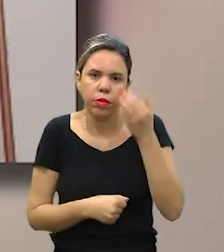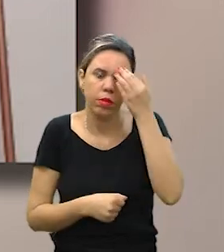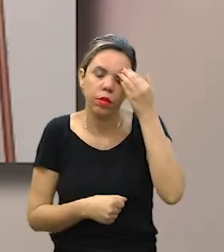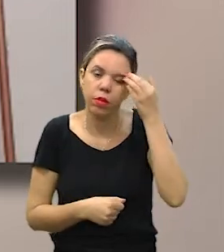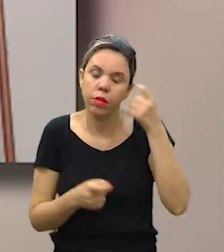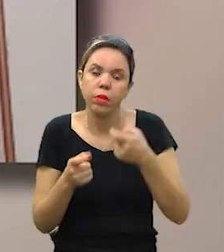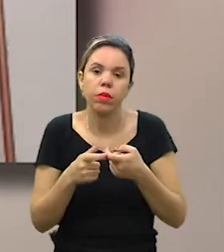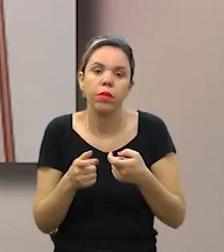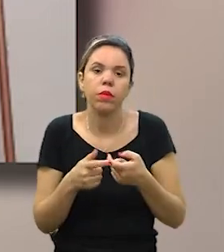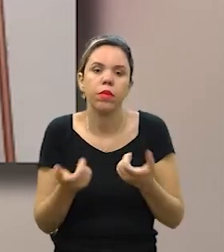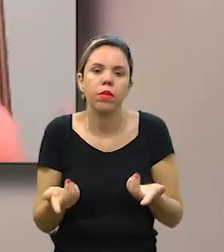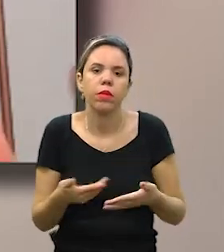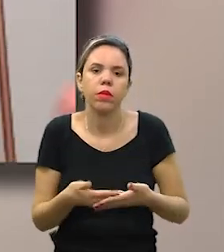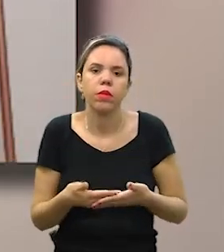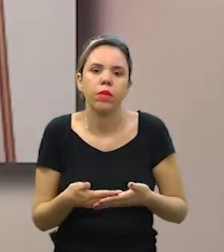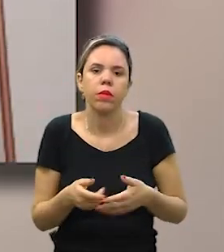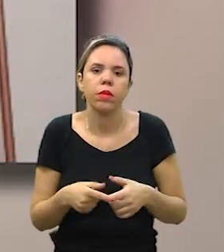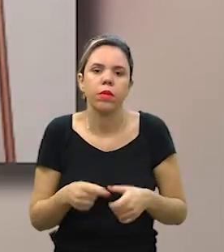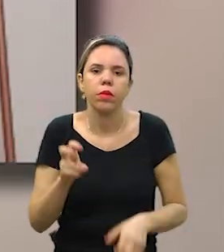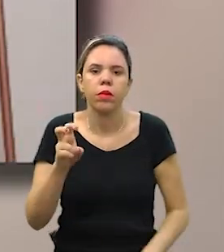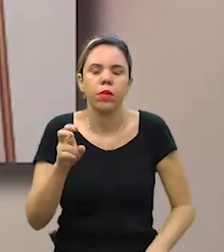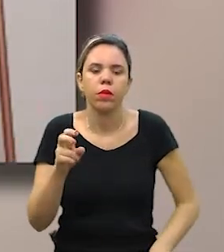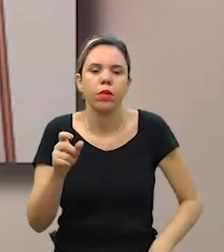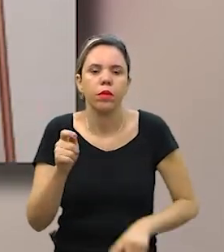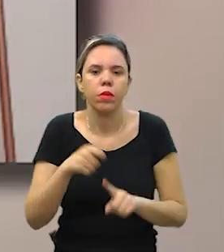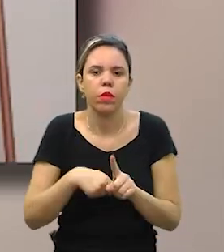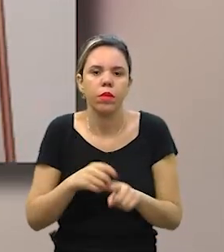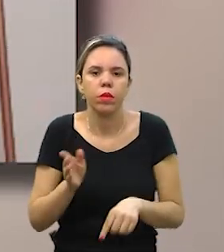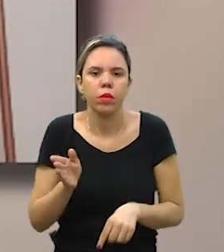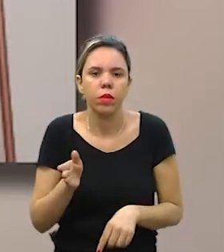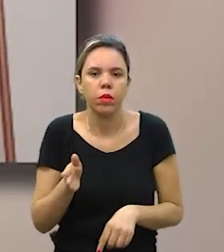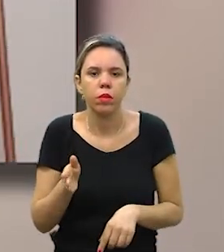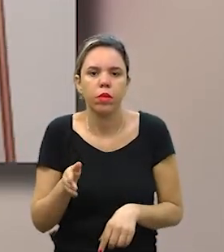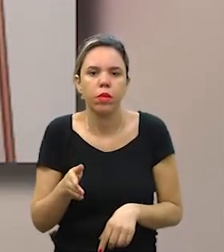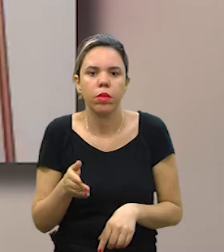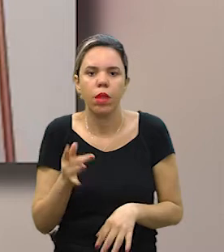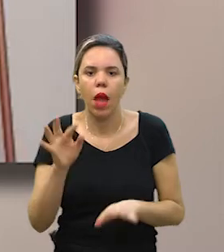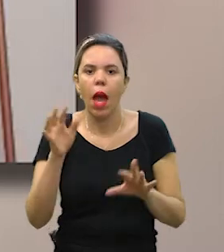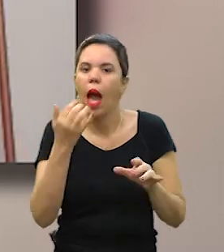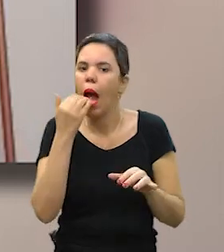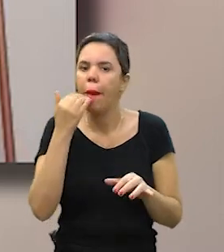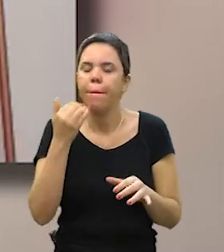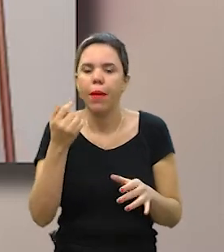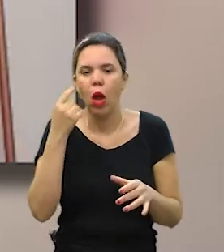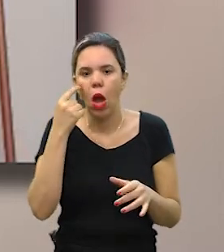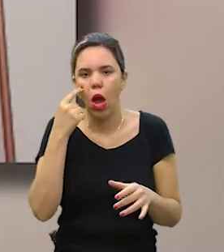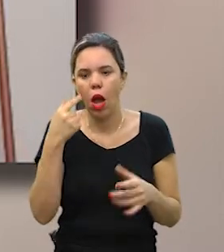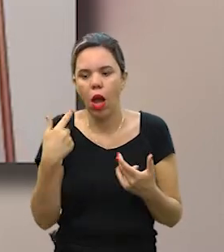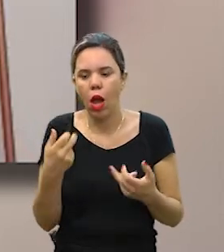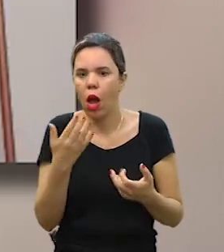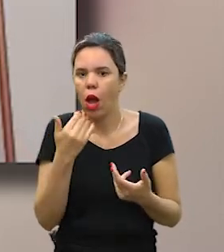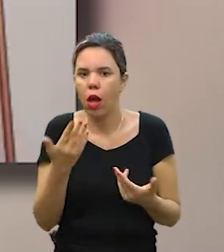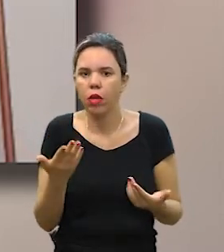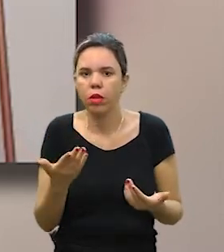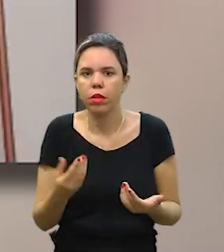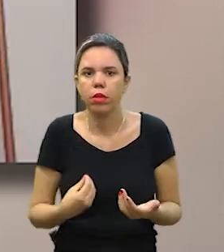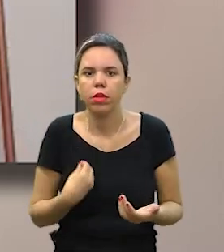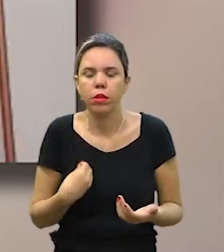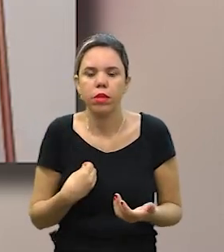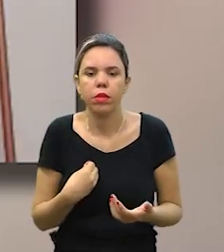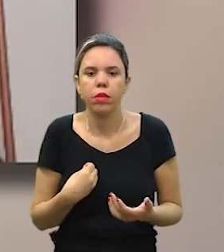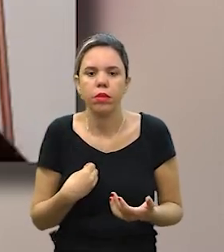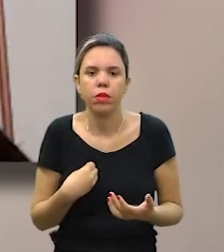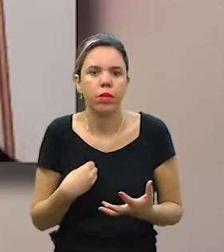mães. Doutora, bebê de 5 meses, ele já leva a mão na boca, ele olha a gente comer e ele